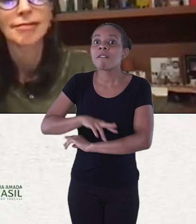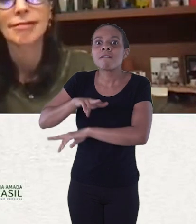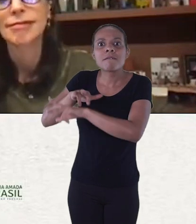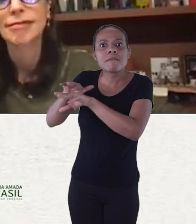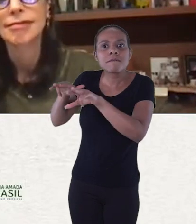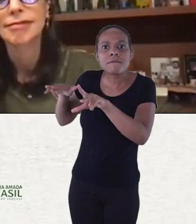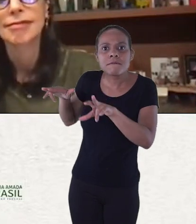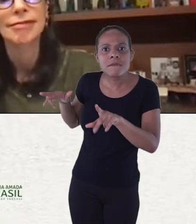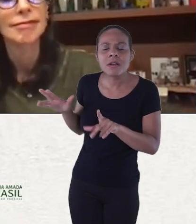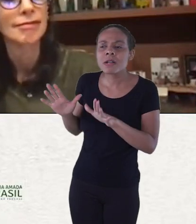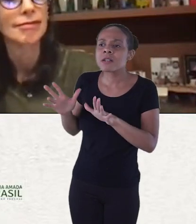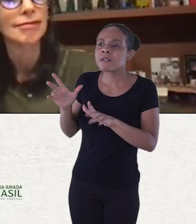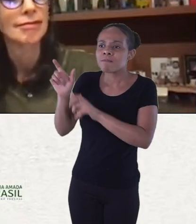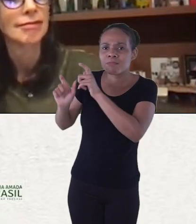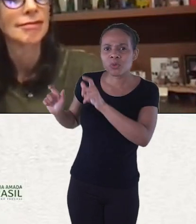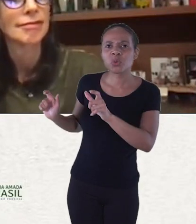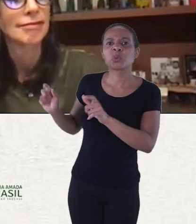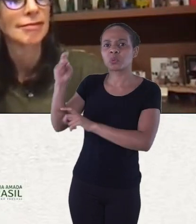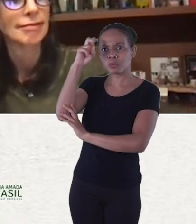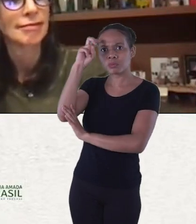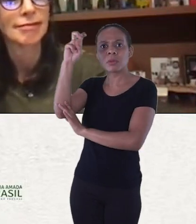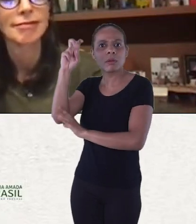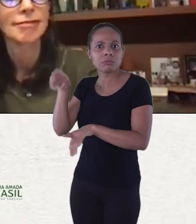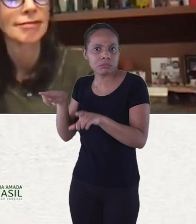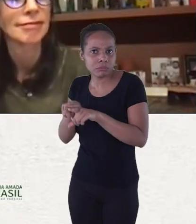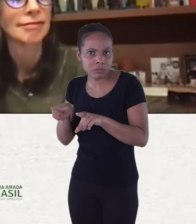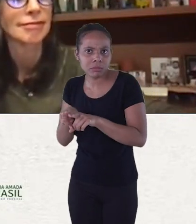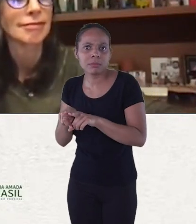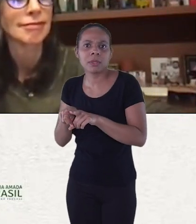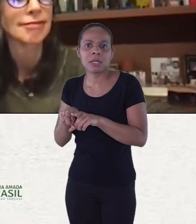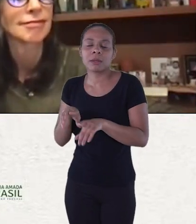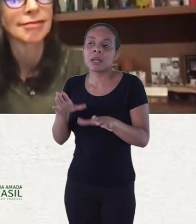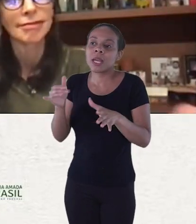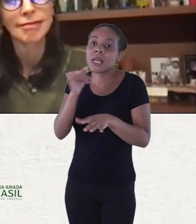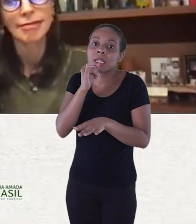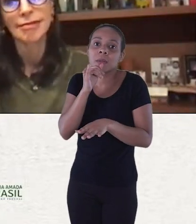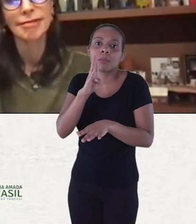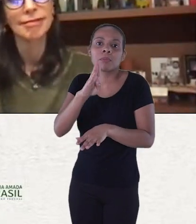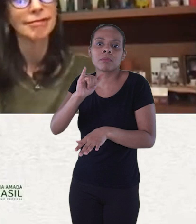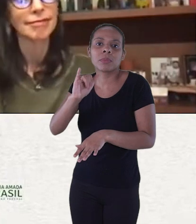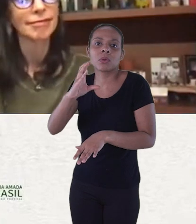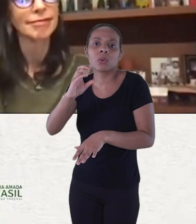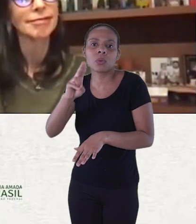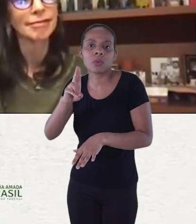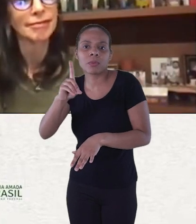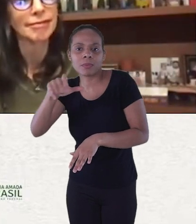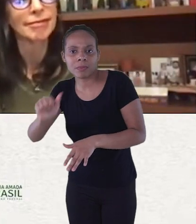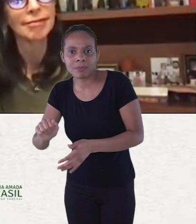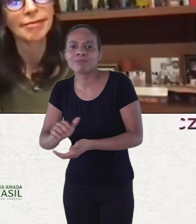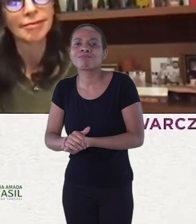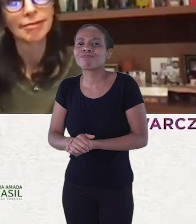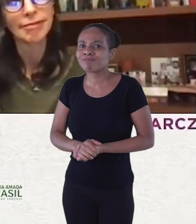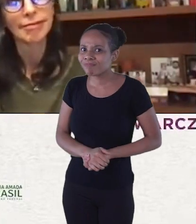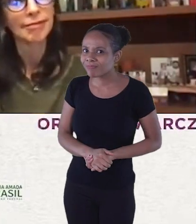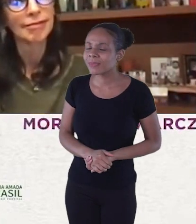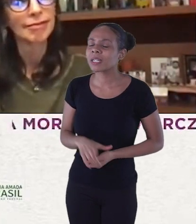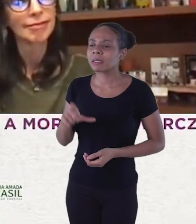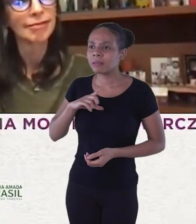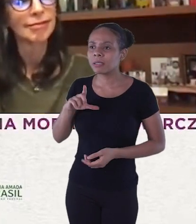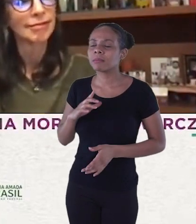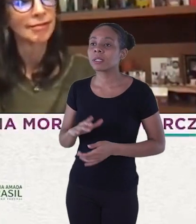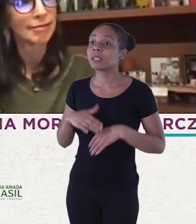negros silenciados, né? A Lília começou falando aqui da Virgínia Bicudo, está sendo silenciada ainda nos anos 50. Então, na